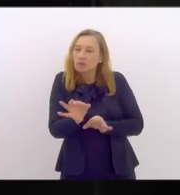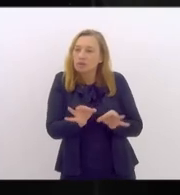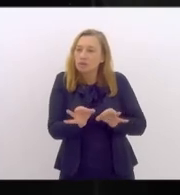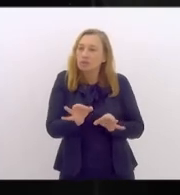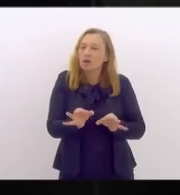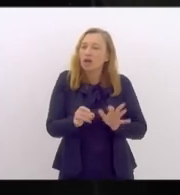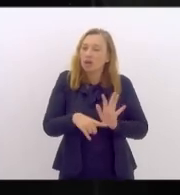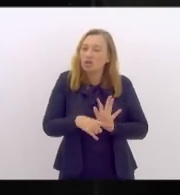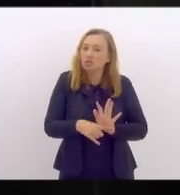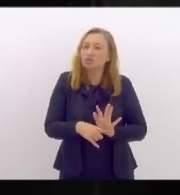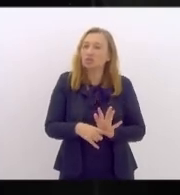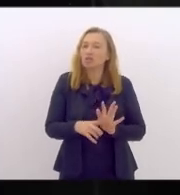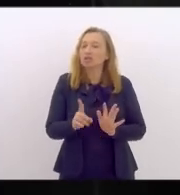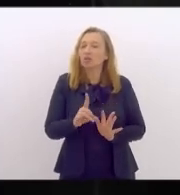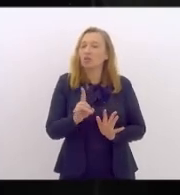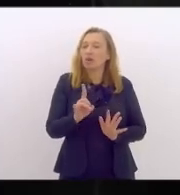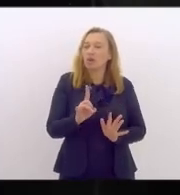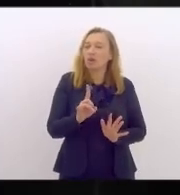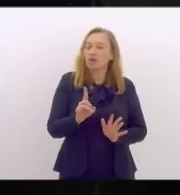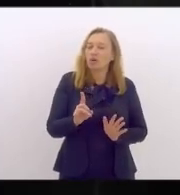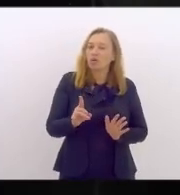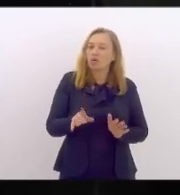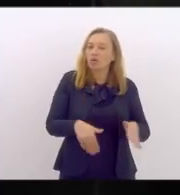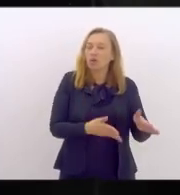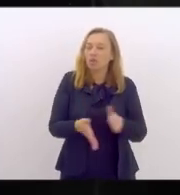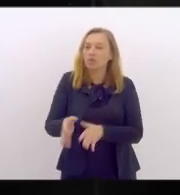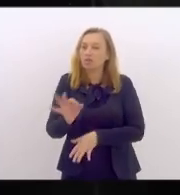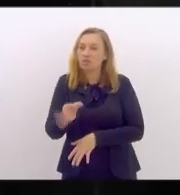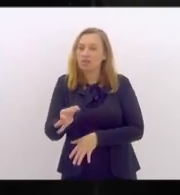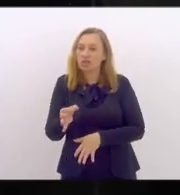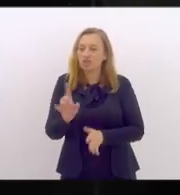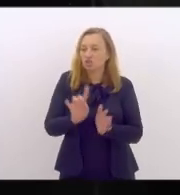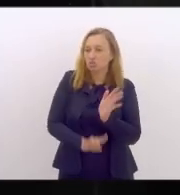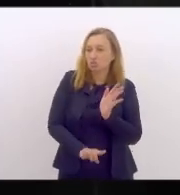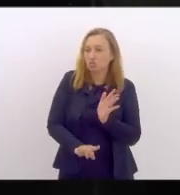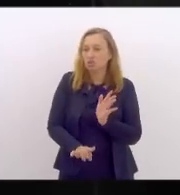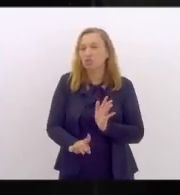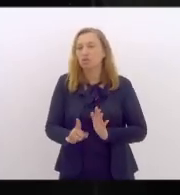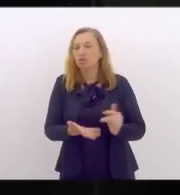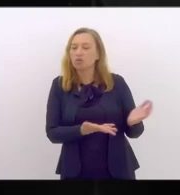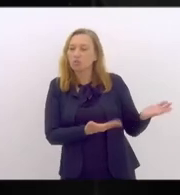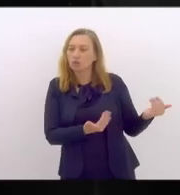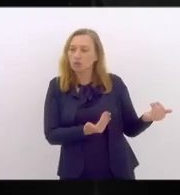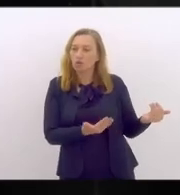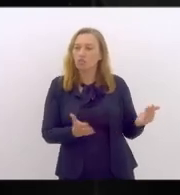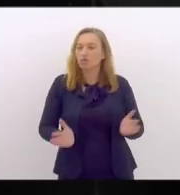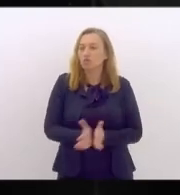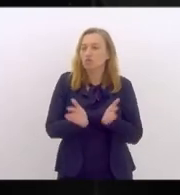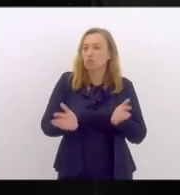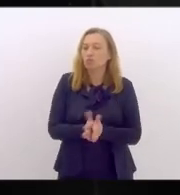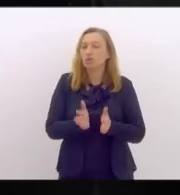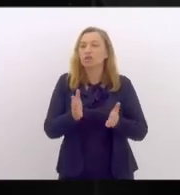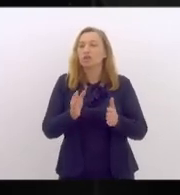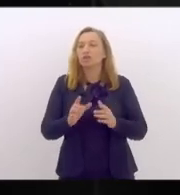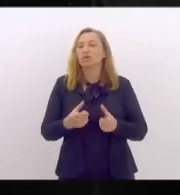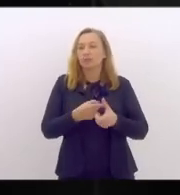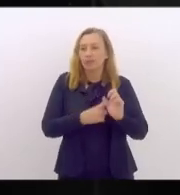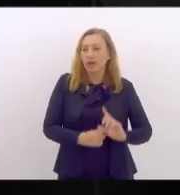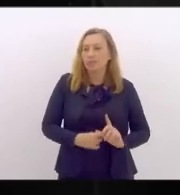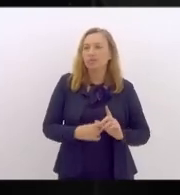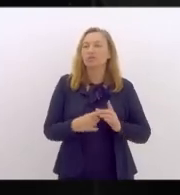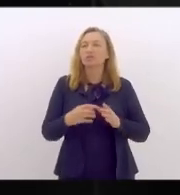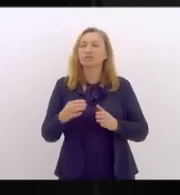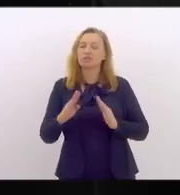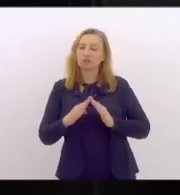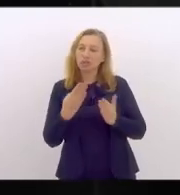empobrecê-lo não é certamente o caminho para nossa juventude muito menos para nossa juventude Popular que depende fundamentalmente da escola para construir